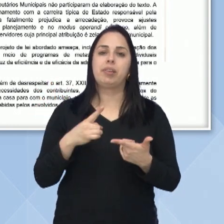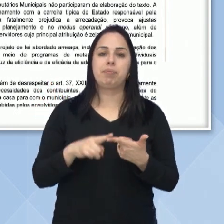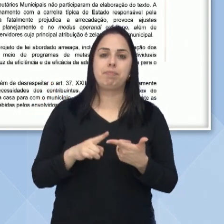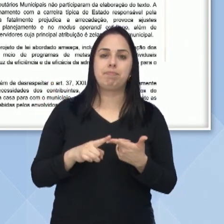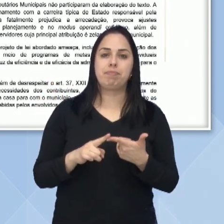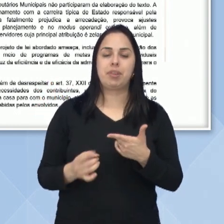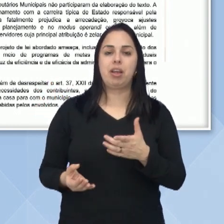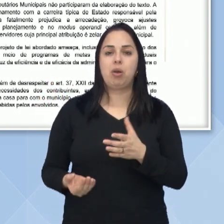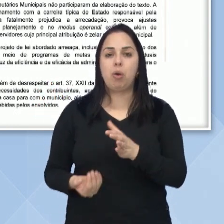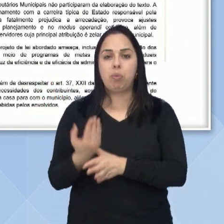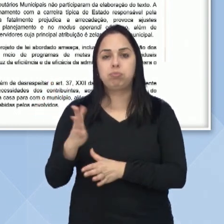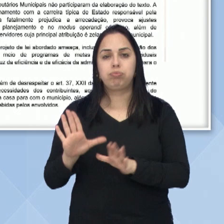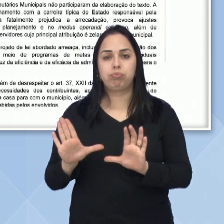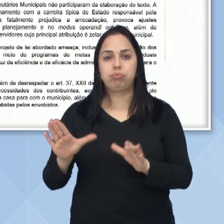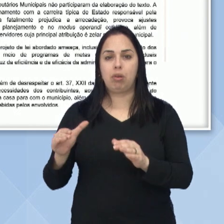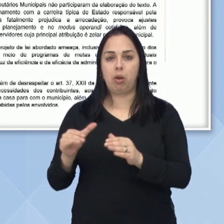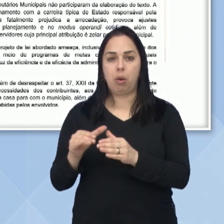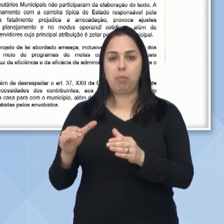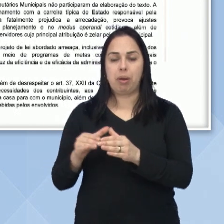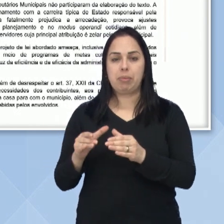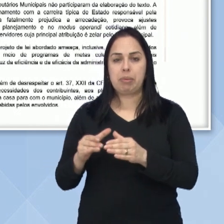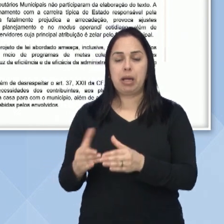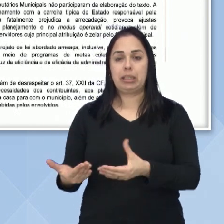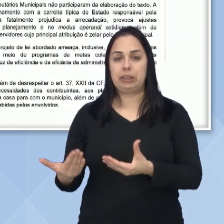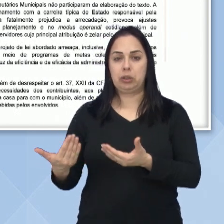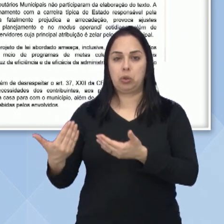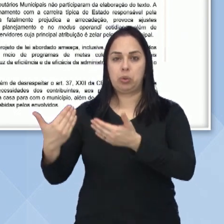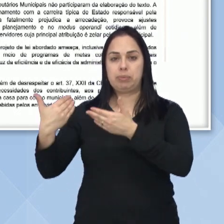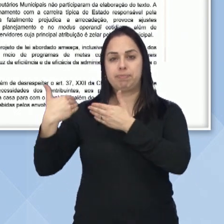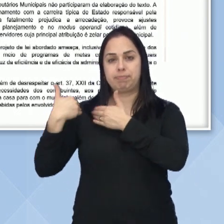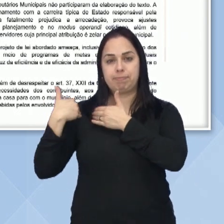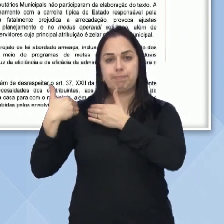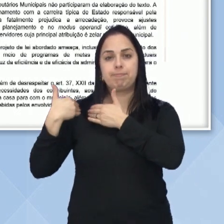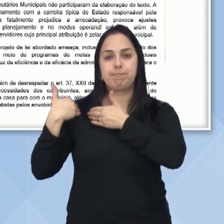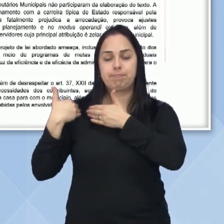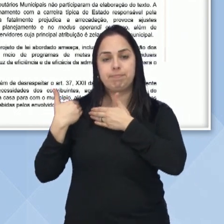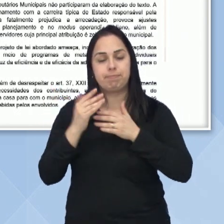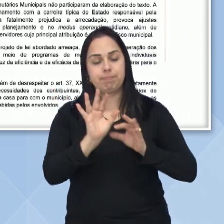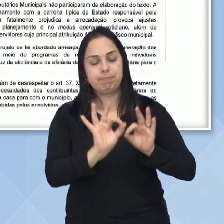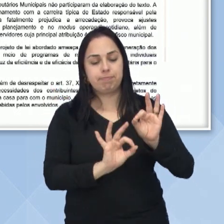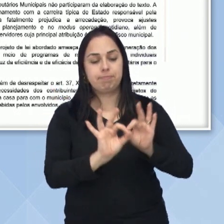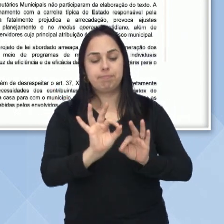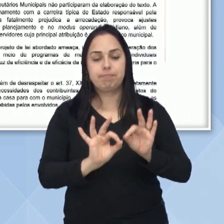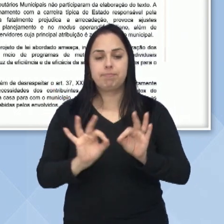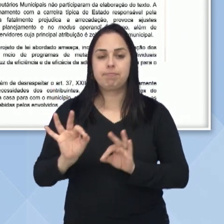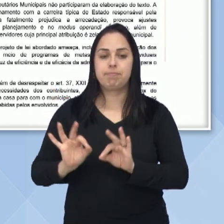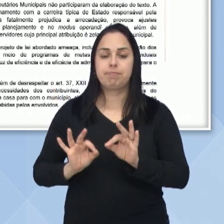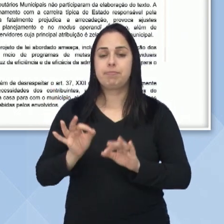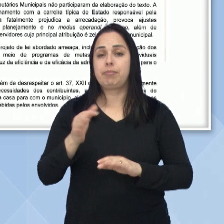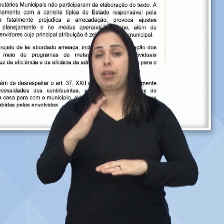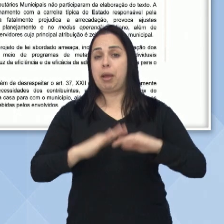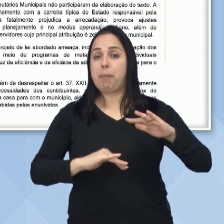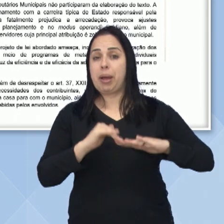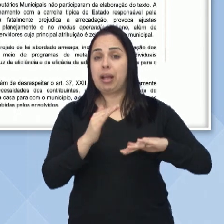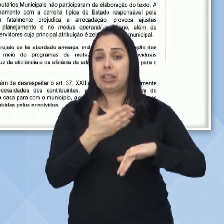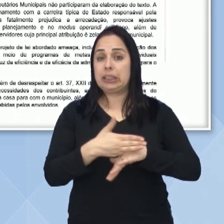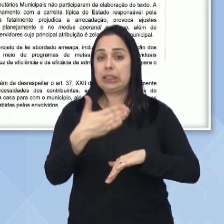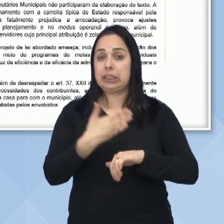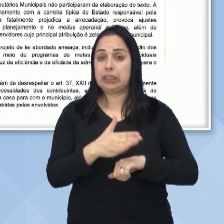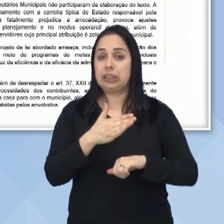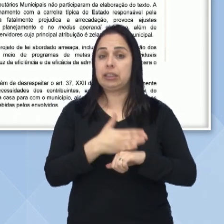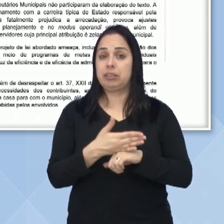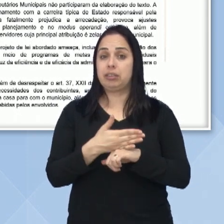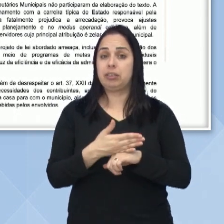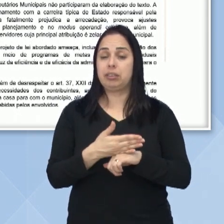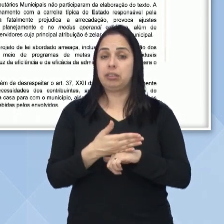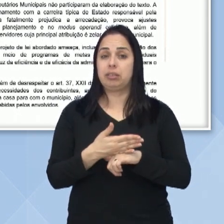um comitê gestor responsável pelas diretrizes práticas entre os